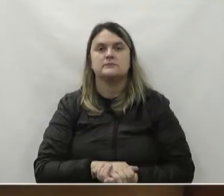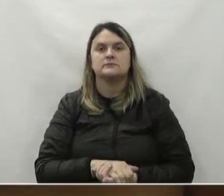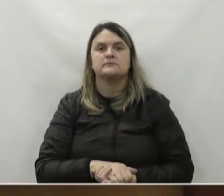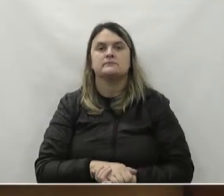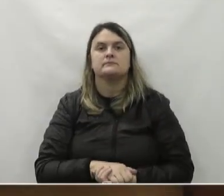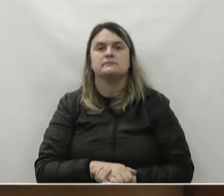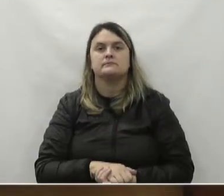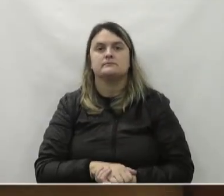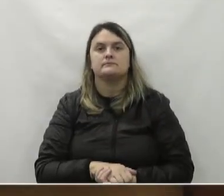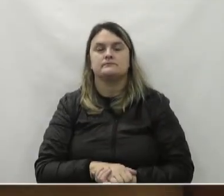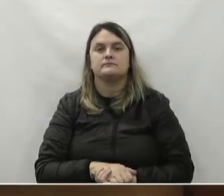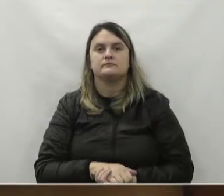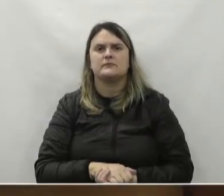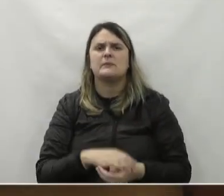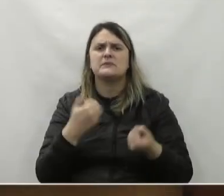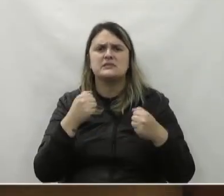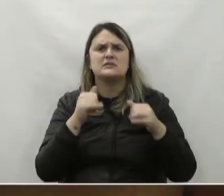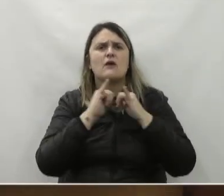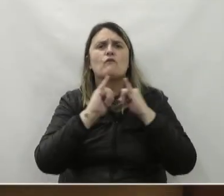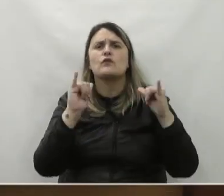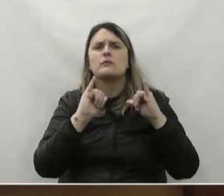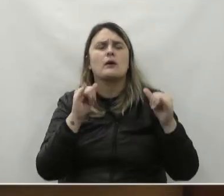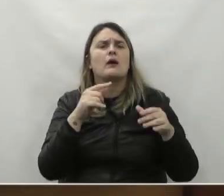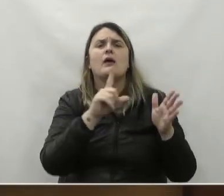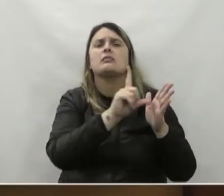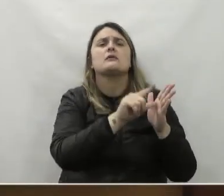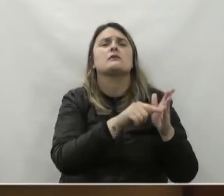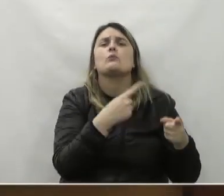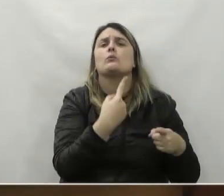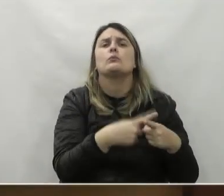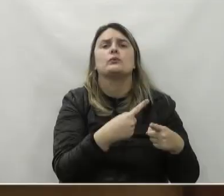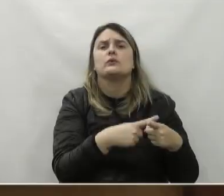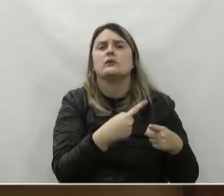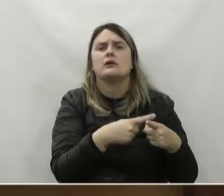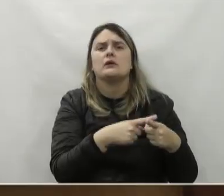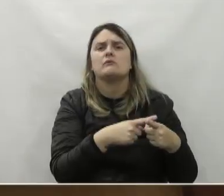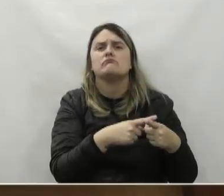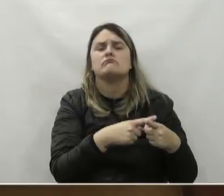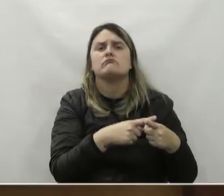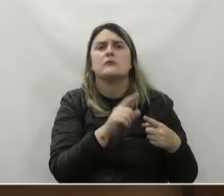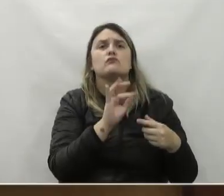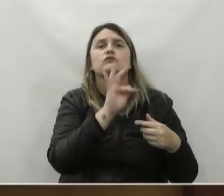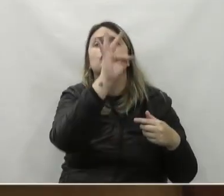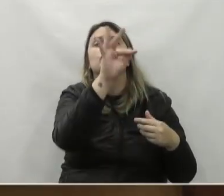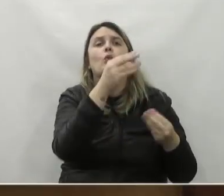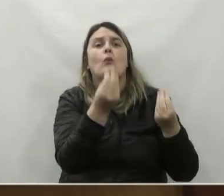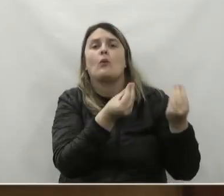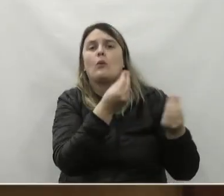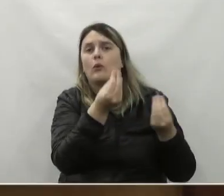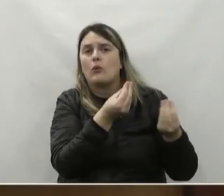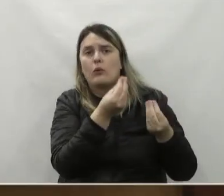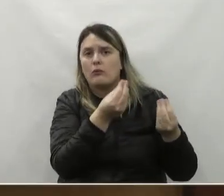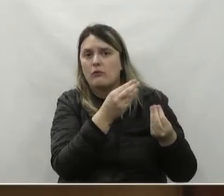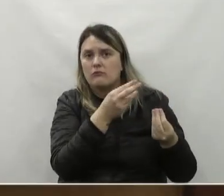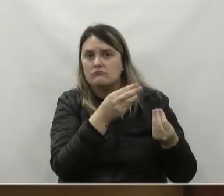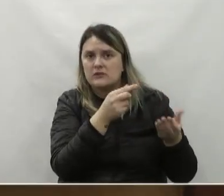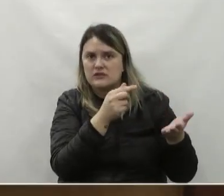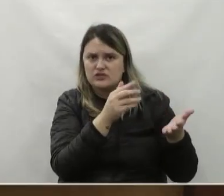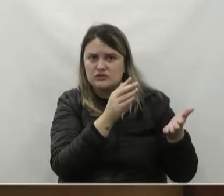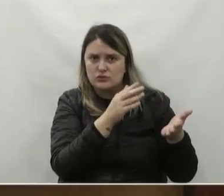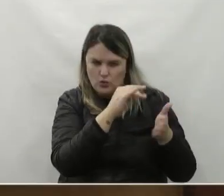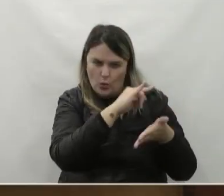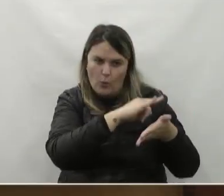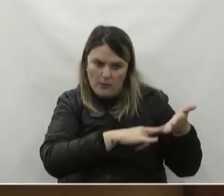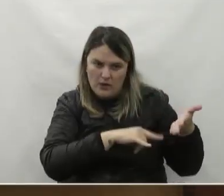que se dê essas notícias, se atrasou por quê? Qual a perspectiva de ser esse estudo?